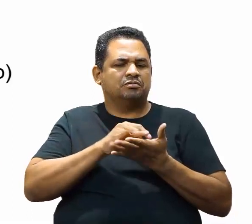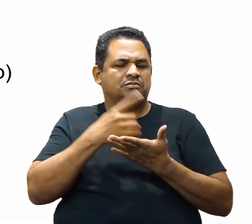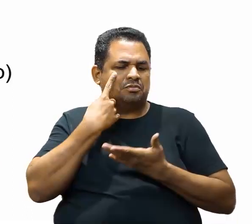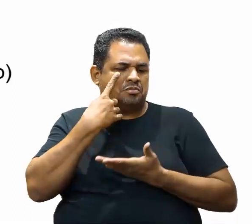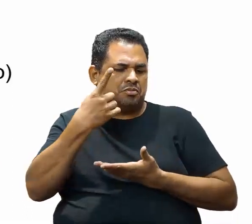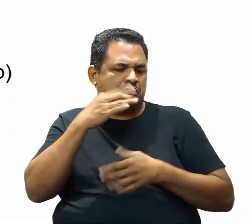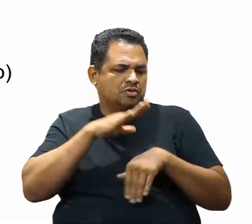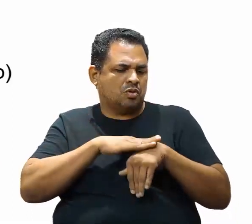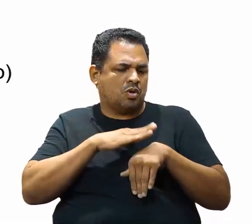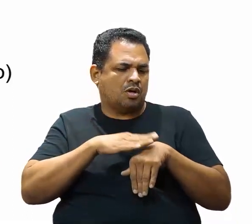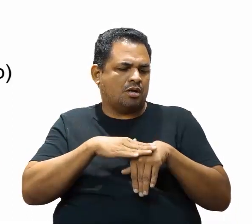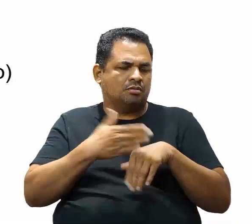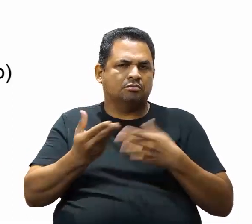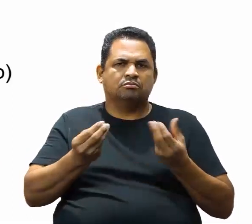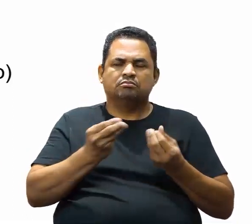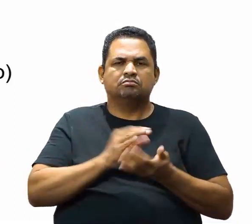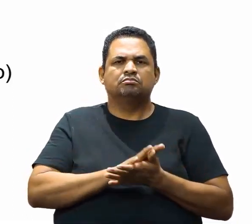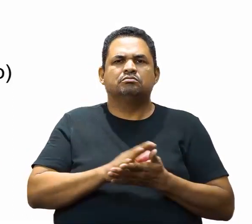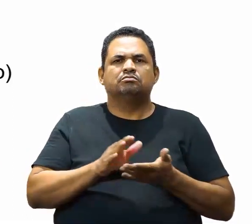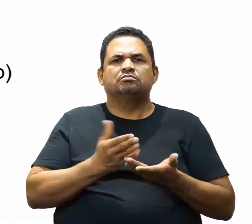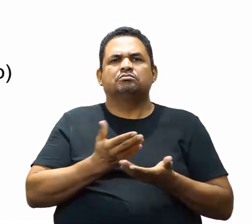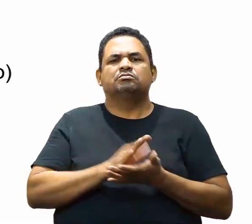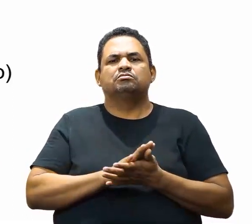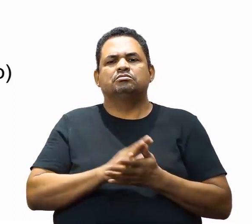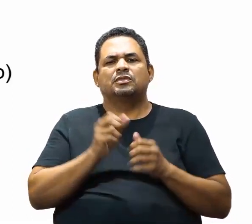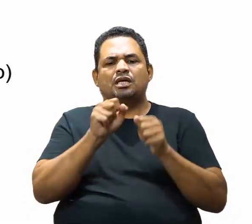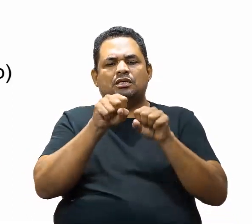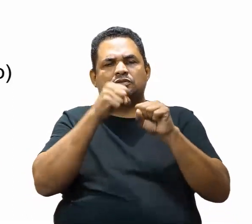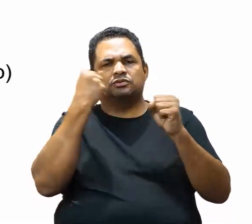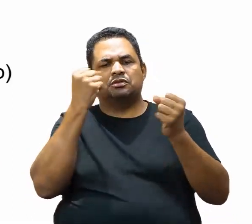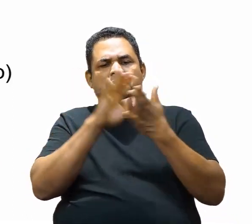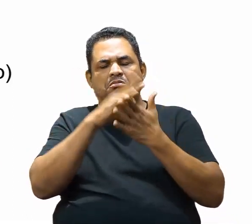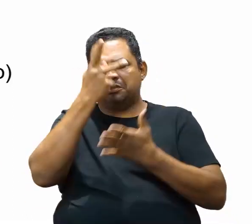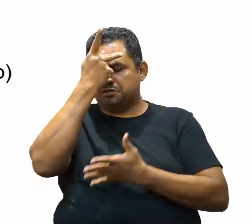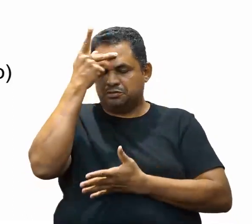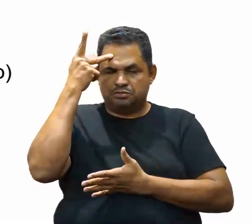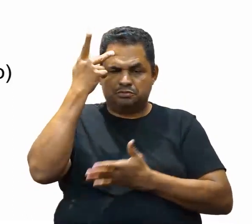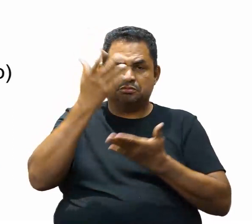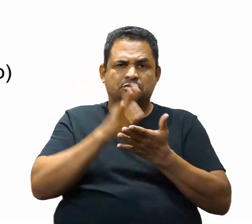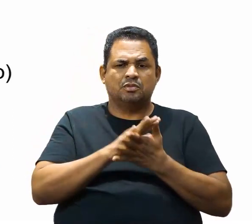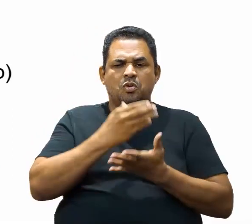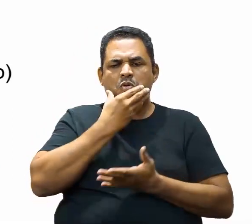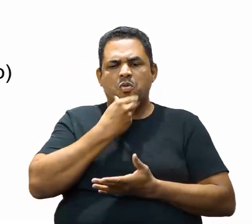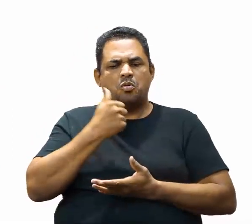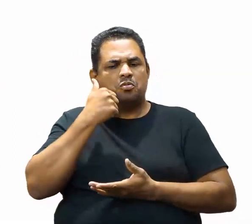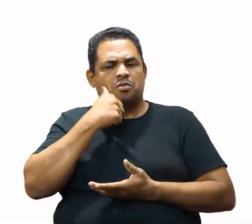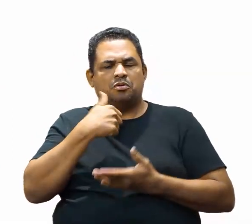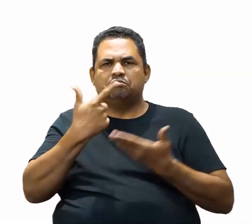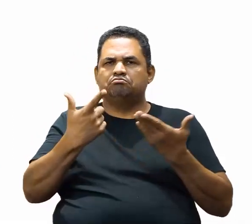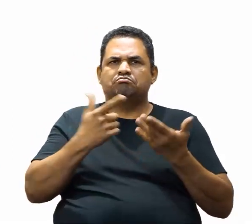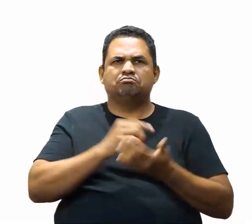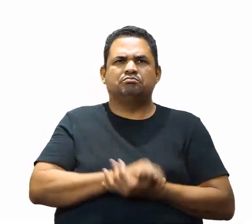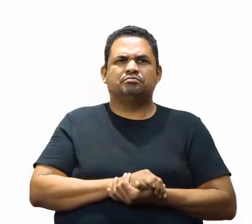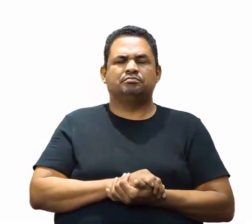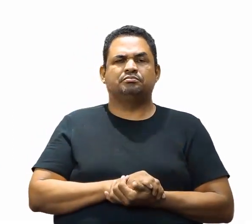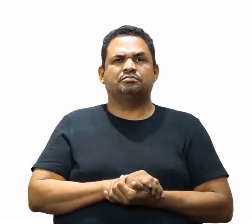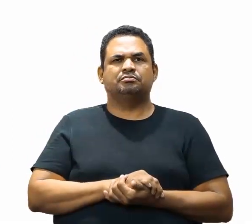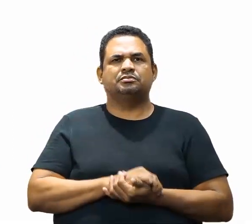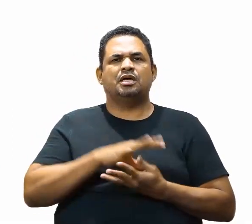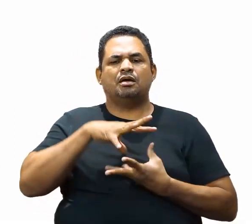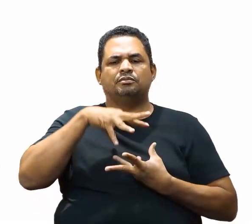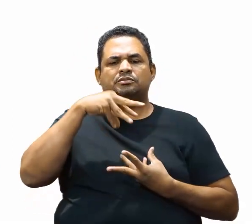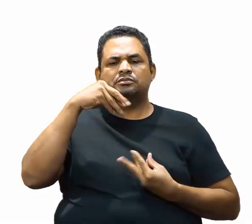tocado por nós. Uhum. Igual janela, uma pessoa, que nem o nome, né? Maria, ventana. E os